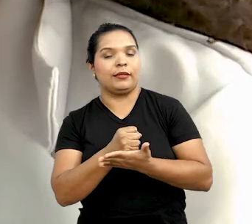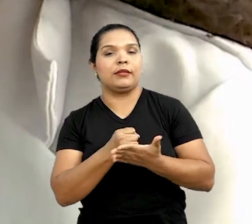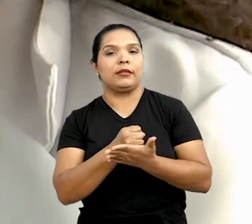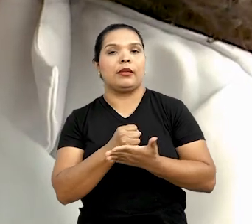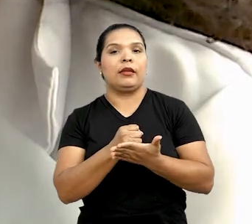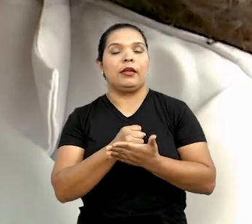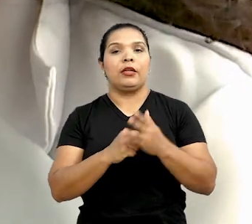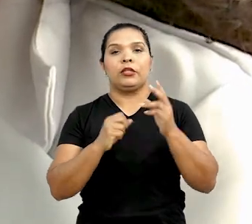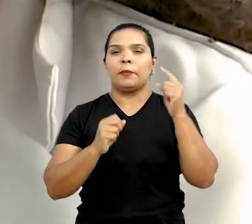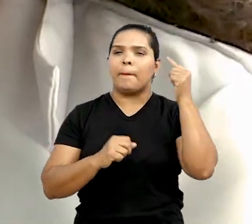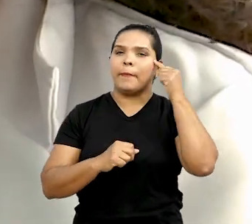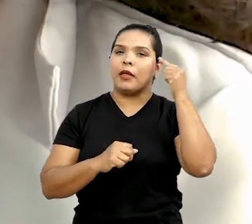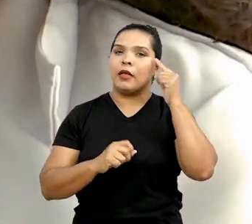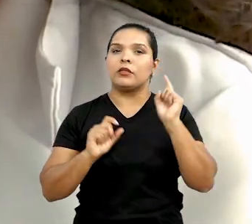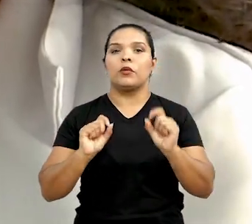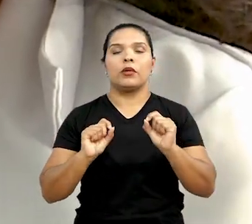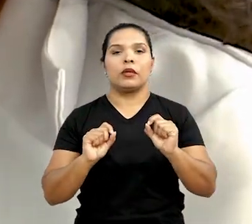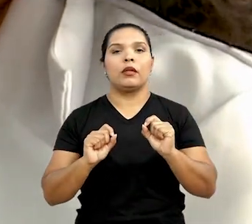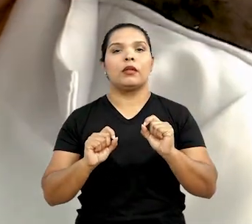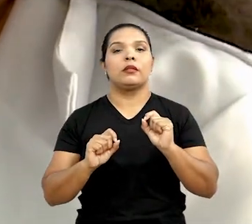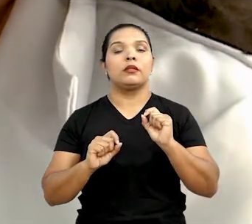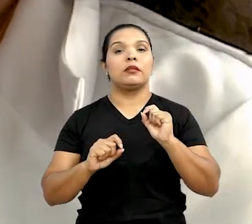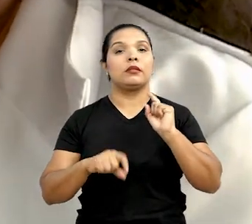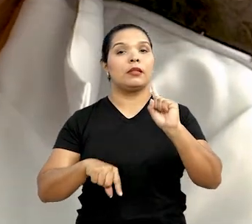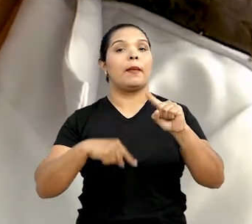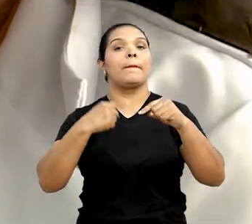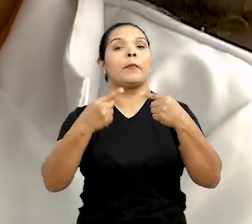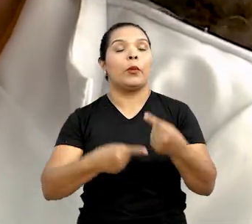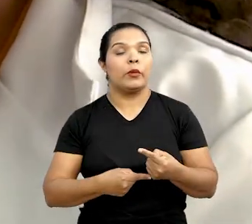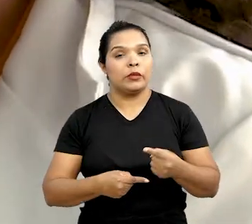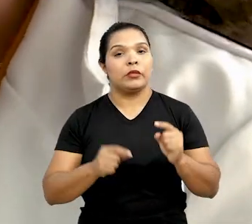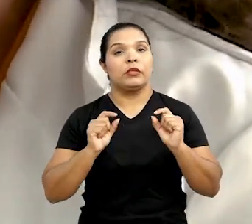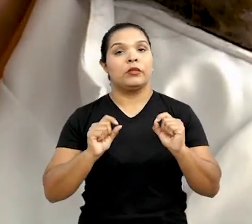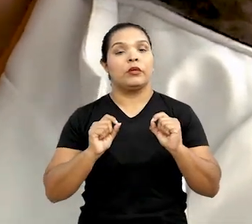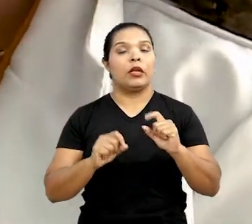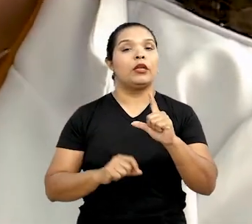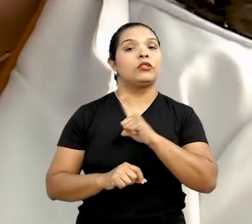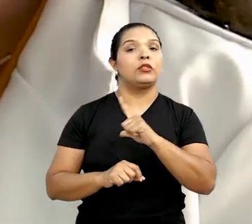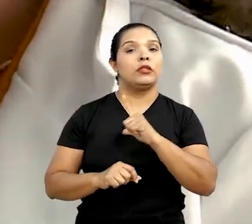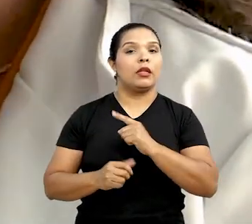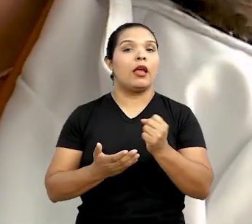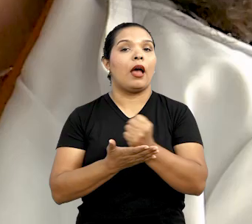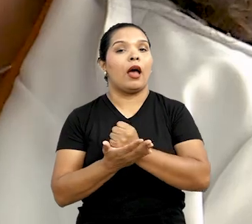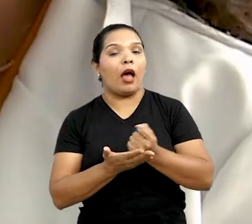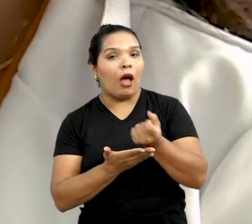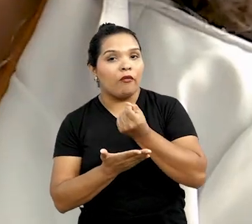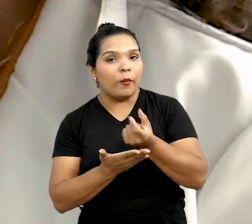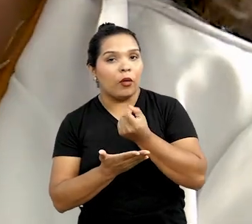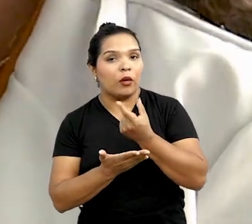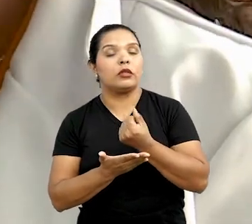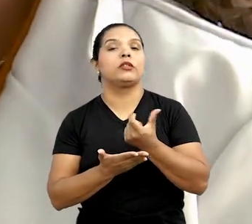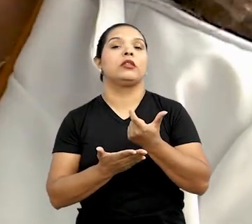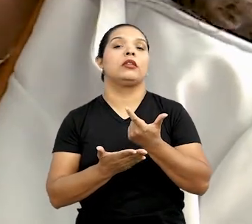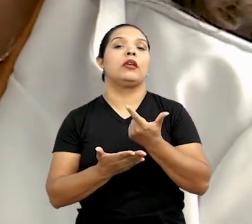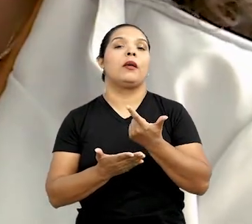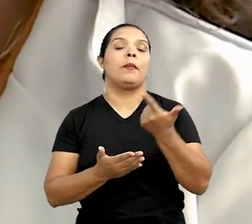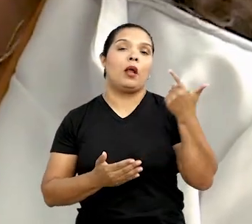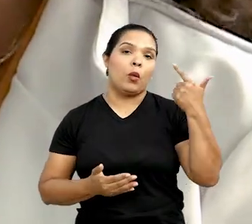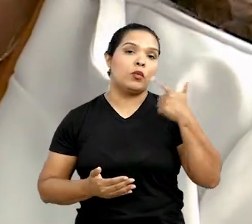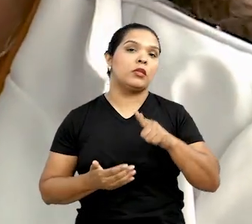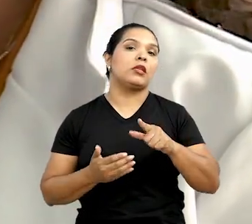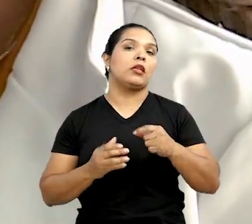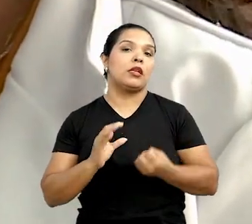diz, a gente pensa sempre num posterior momento, que é a gente ter a farmacologia para gerar um